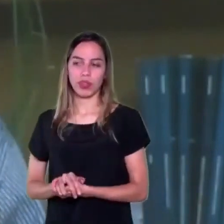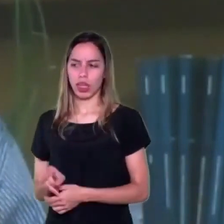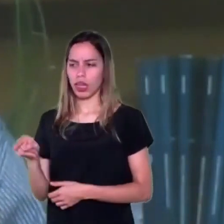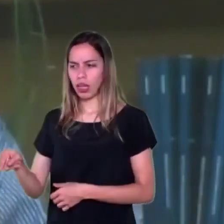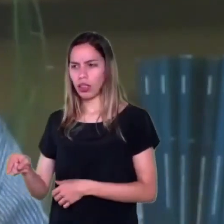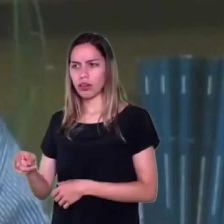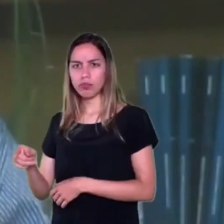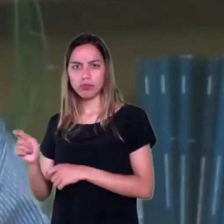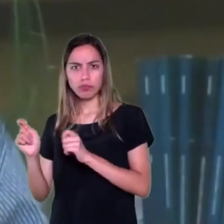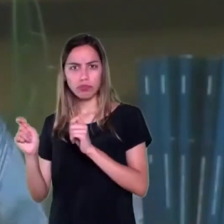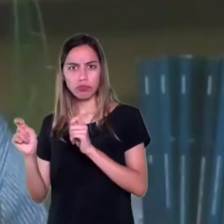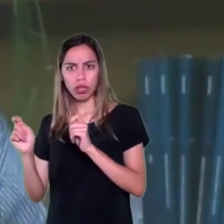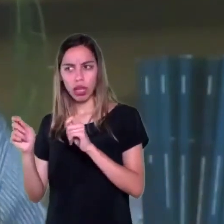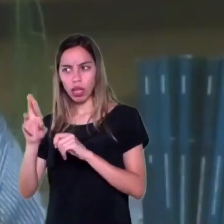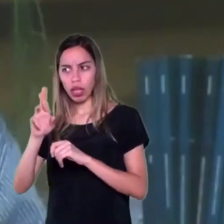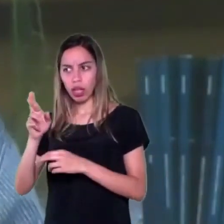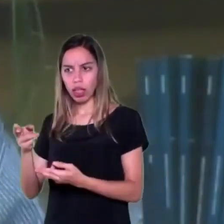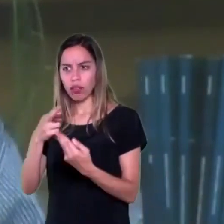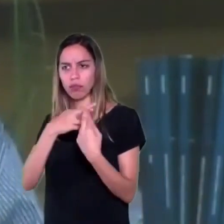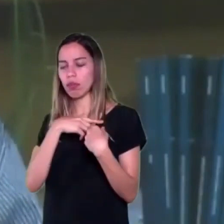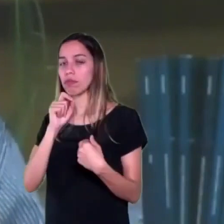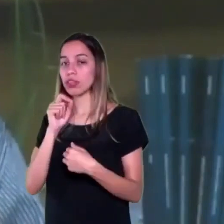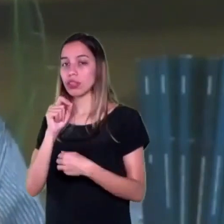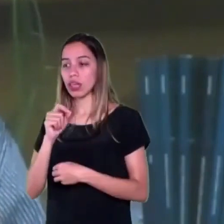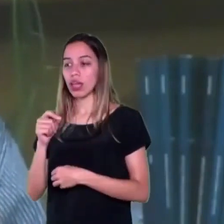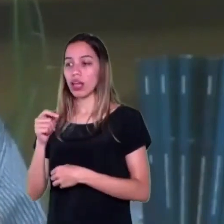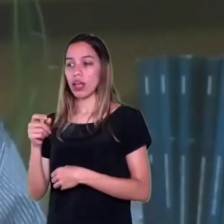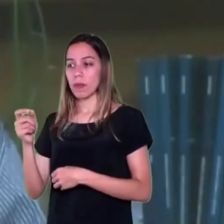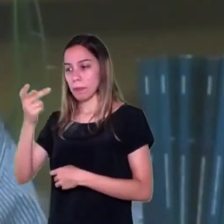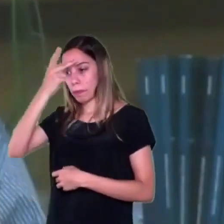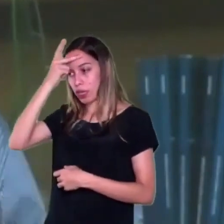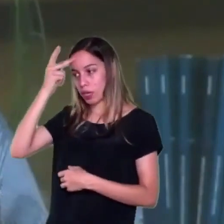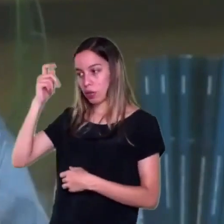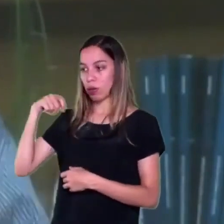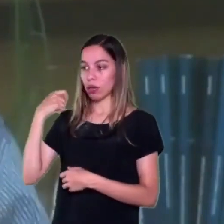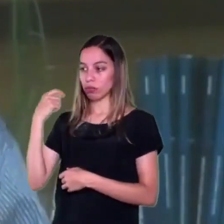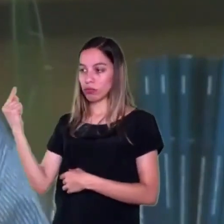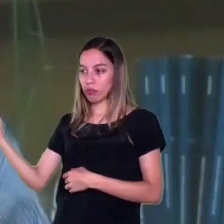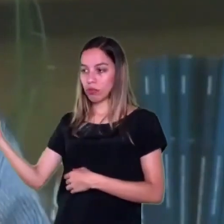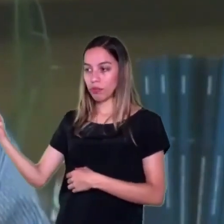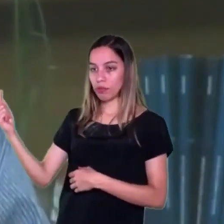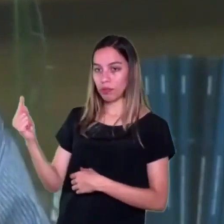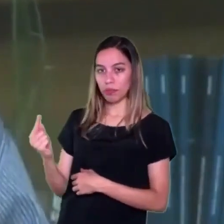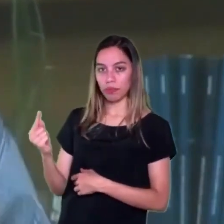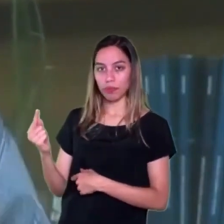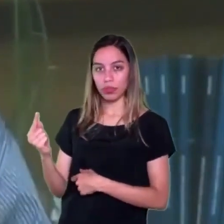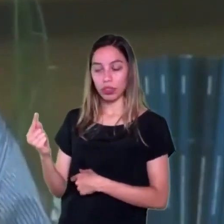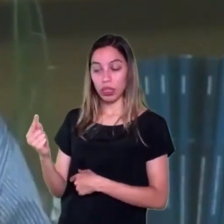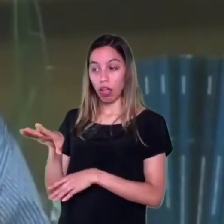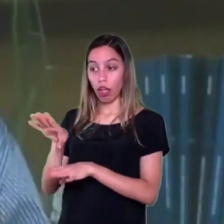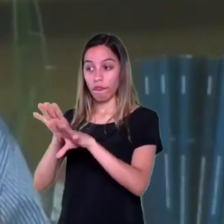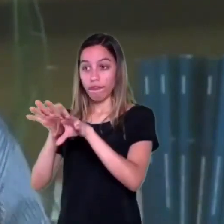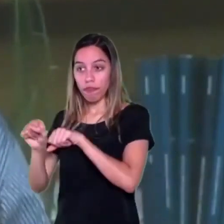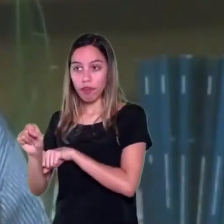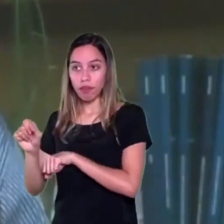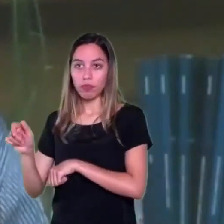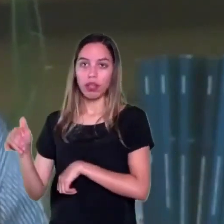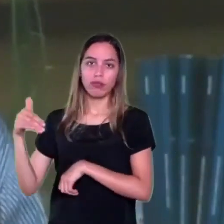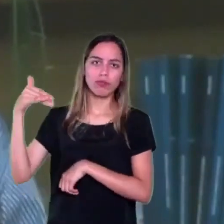de atores, né, como eu te falei, alguns estão por aí, né, em São Paulo, no